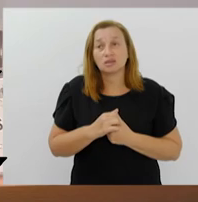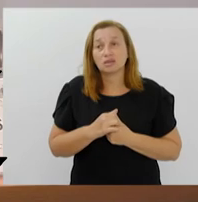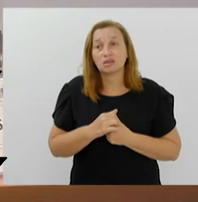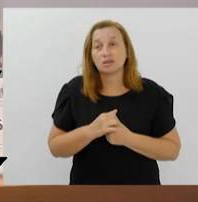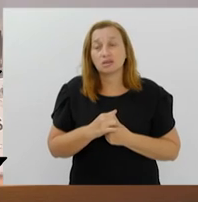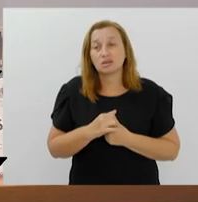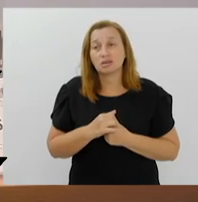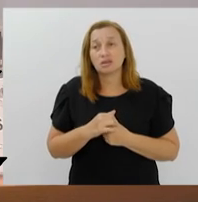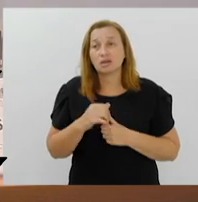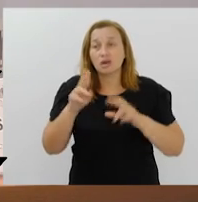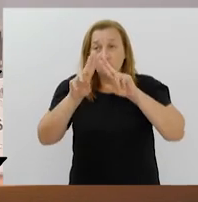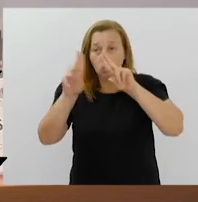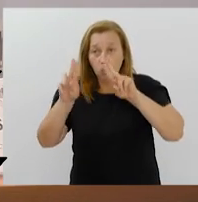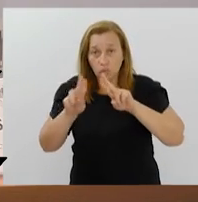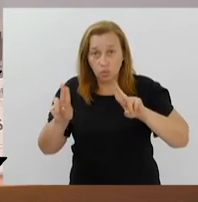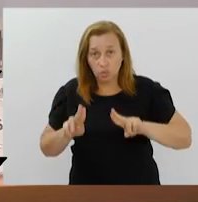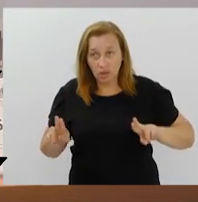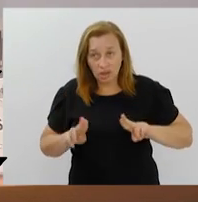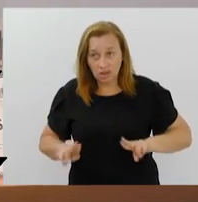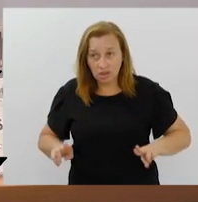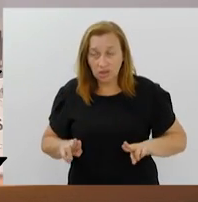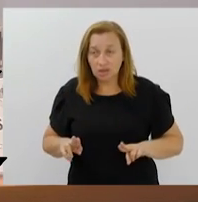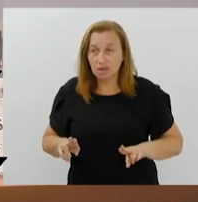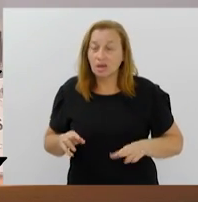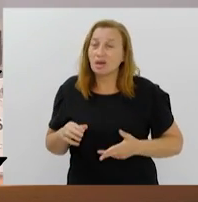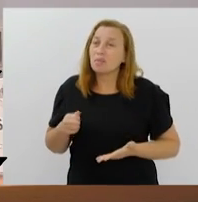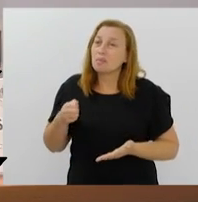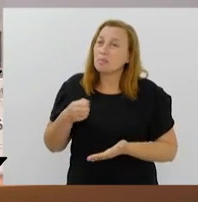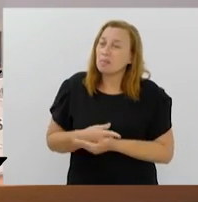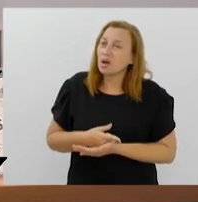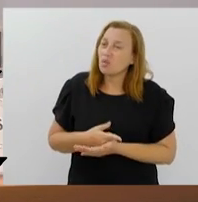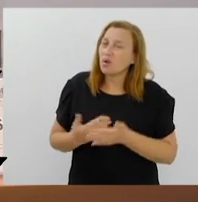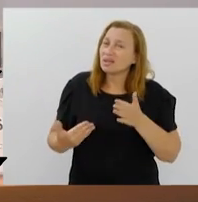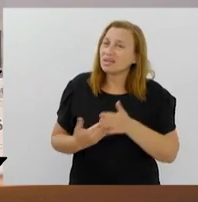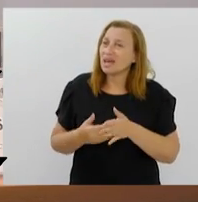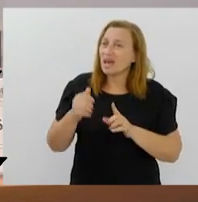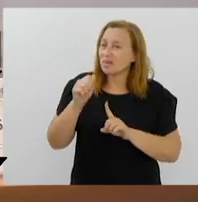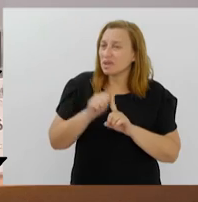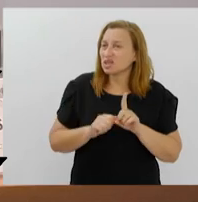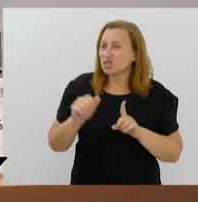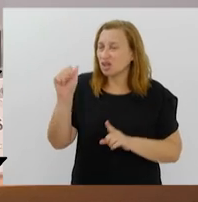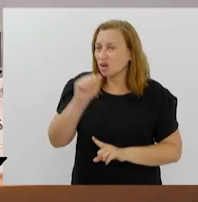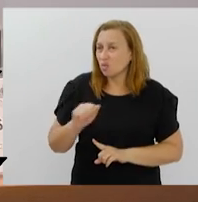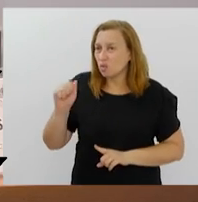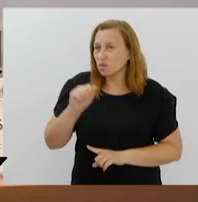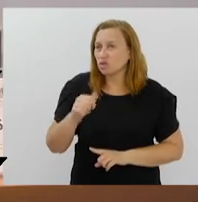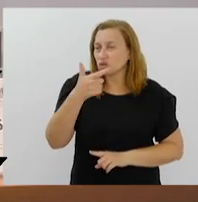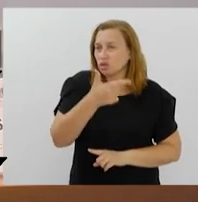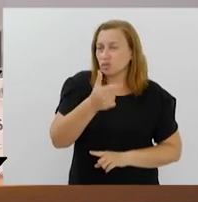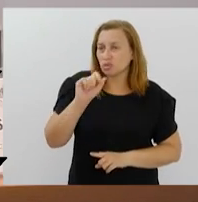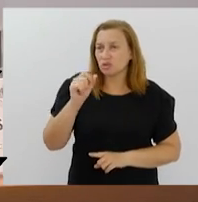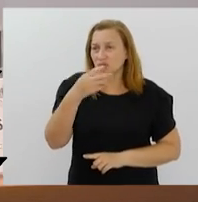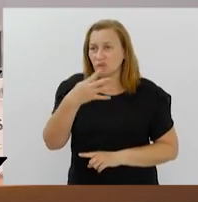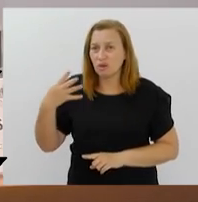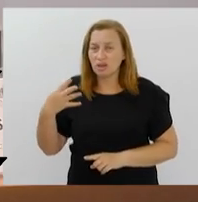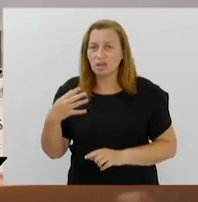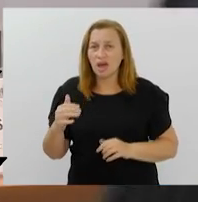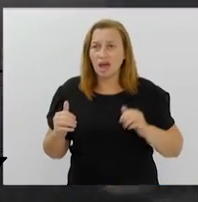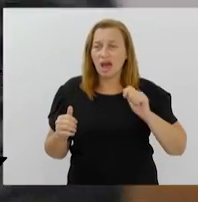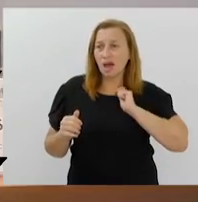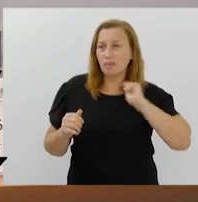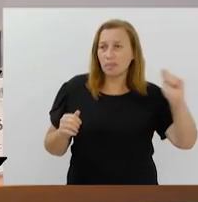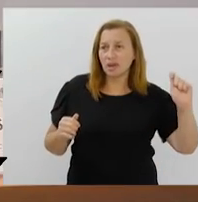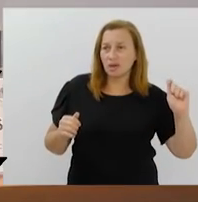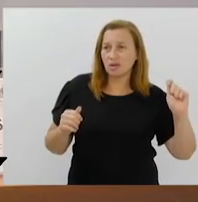a Unimed ferge ela pagou até agosto agora de 2024 entre abril e agosto mais de